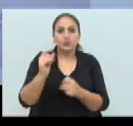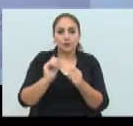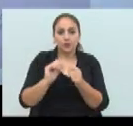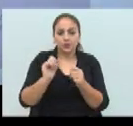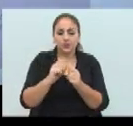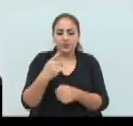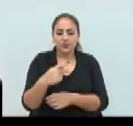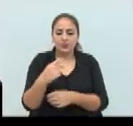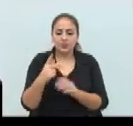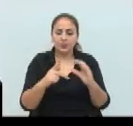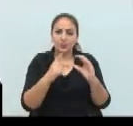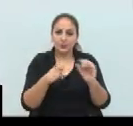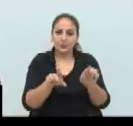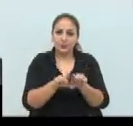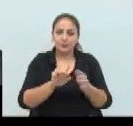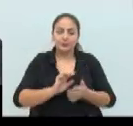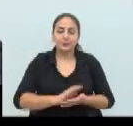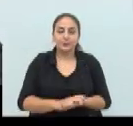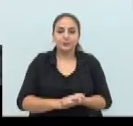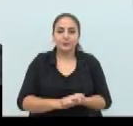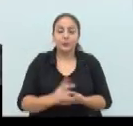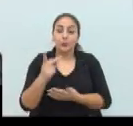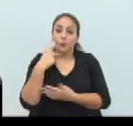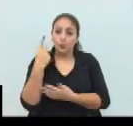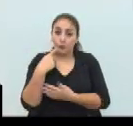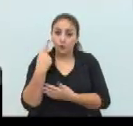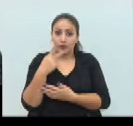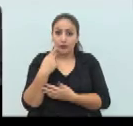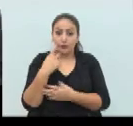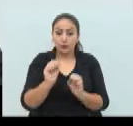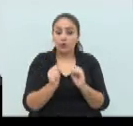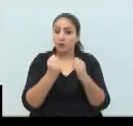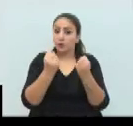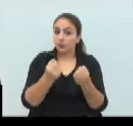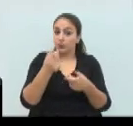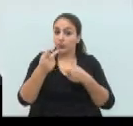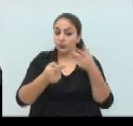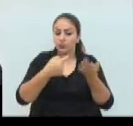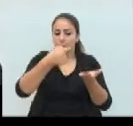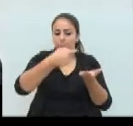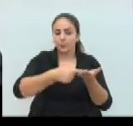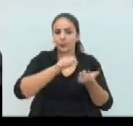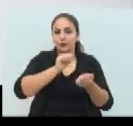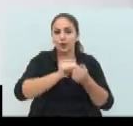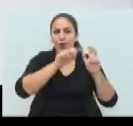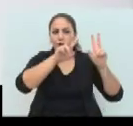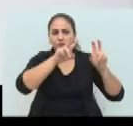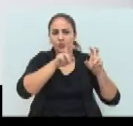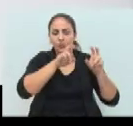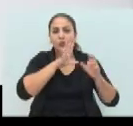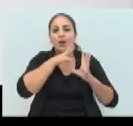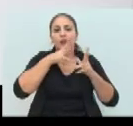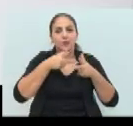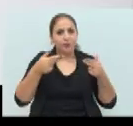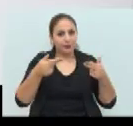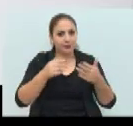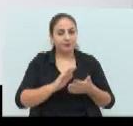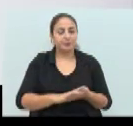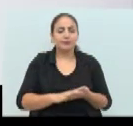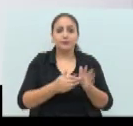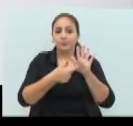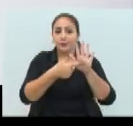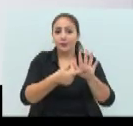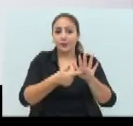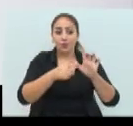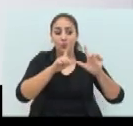Câmara de Vereadores também. O parlamentar fez questão de reforçar o compromisso com a causa animal. Na tribuna, exibiu fotos